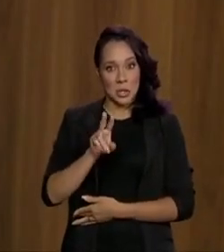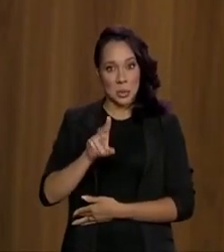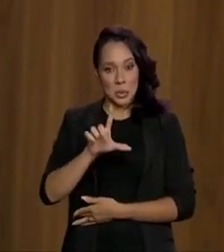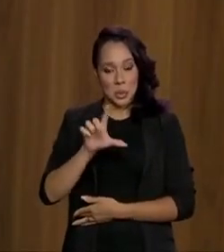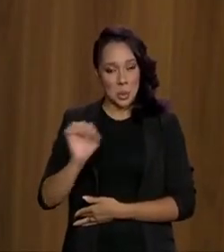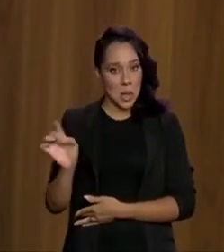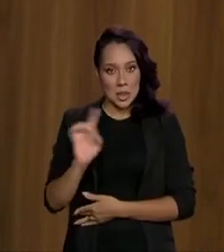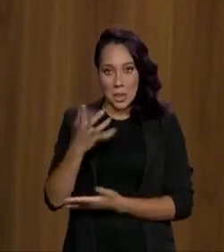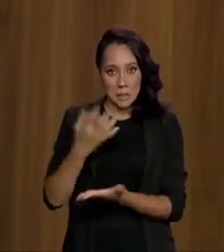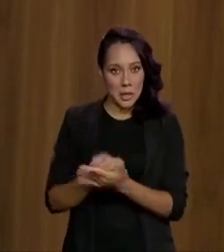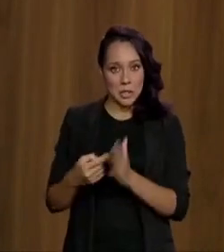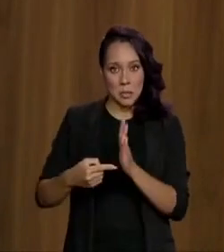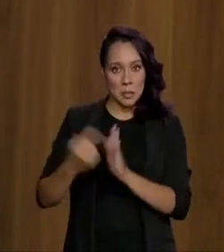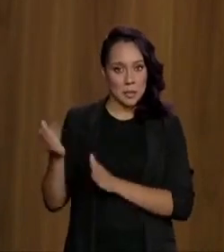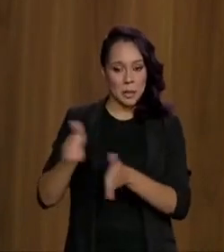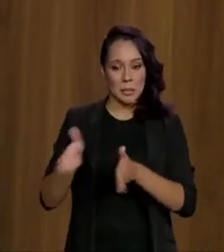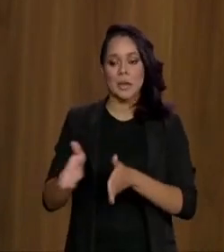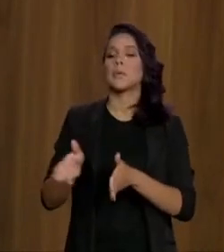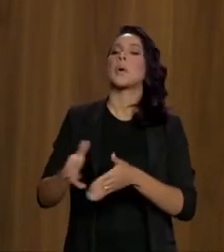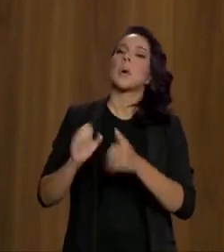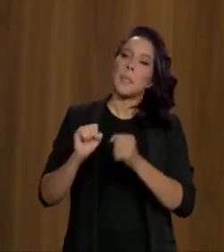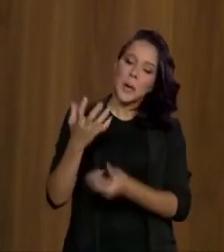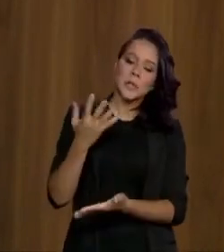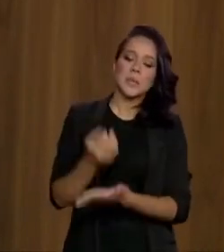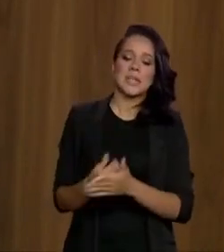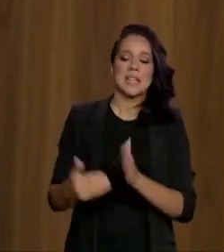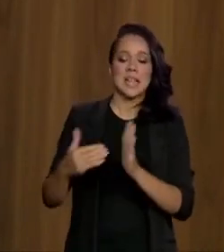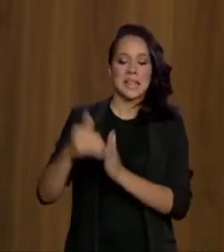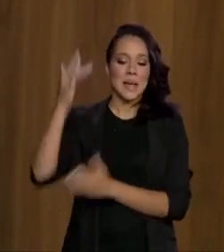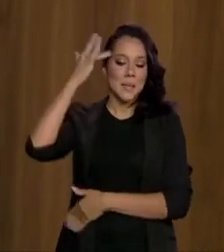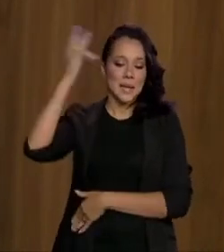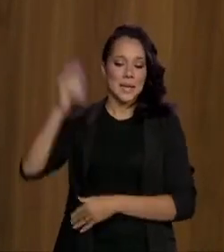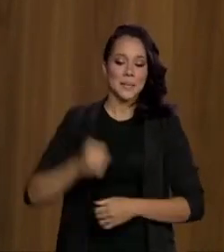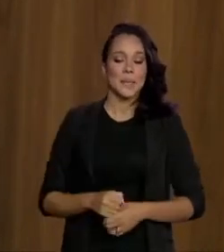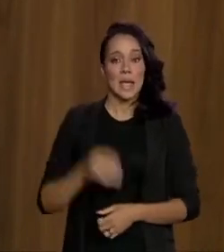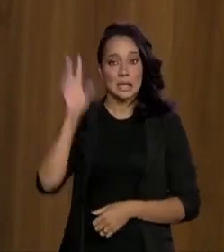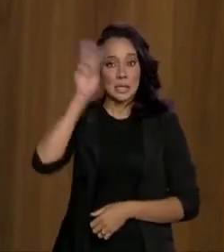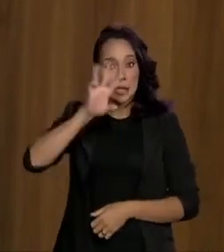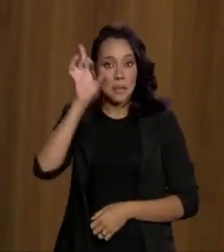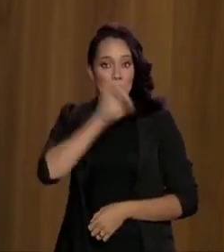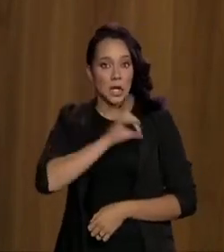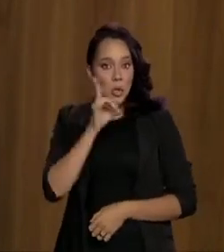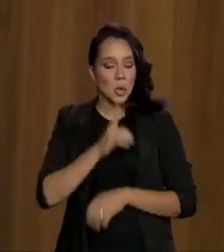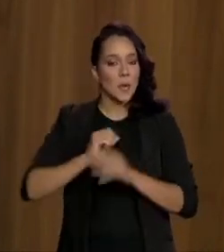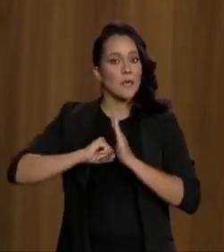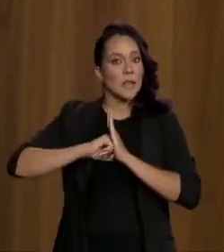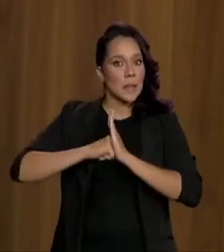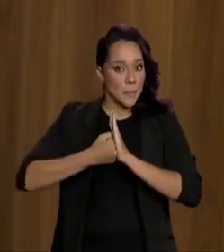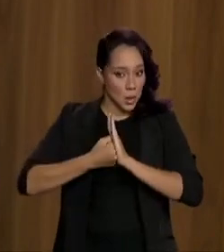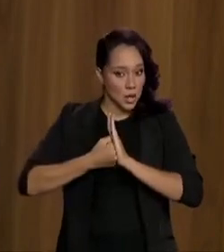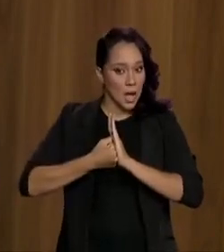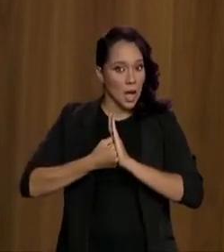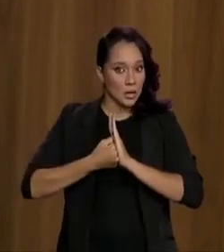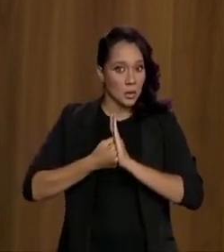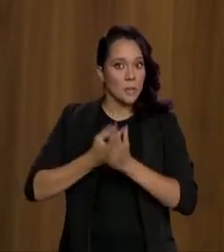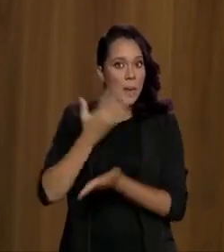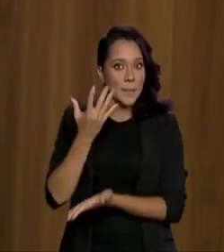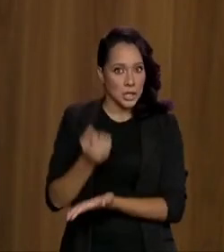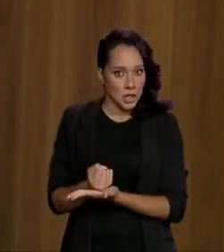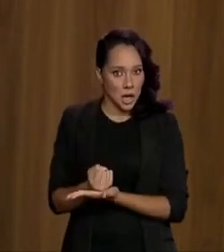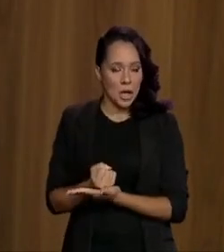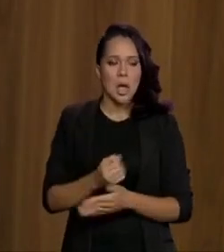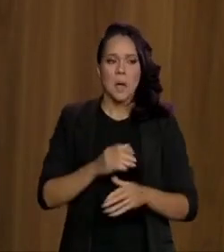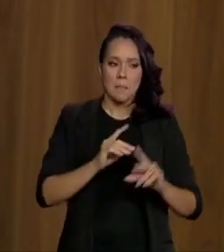primeiro turno ainda pode baixar, né? Até amanhã. A gente lembra que no domingo ele vai estar bloqueado para baixar, não